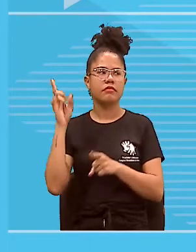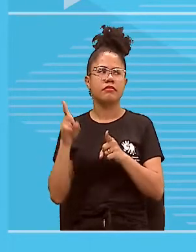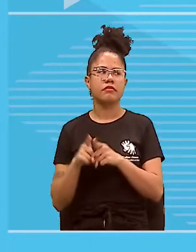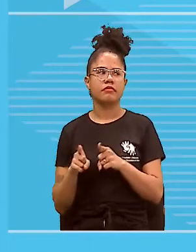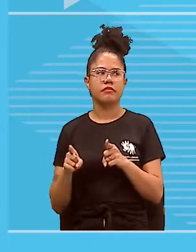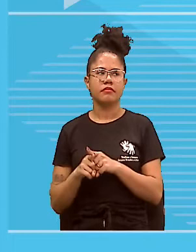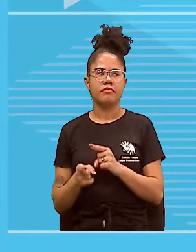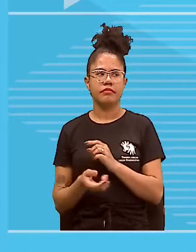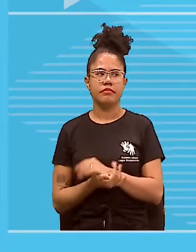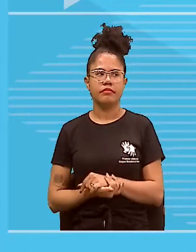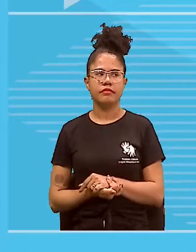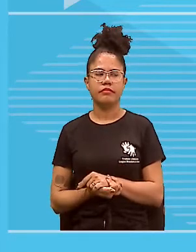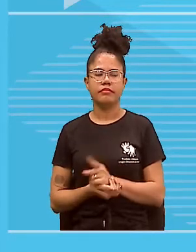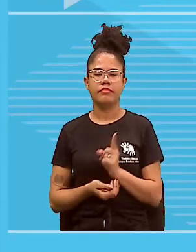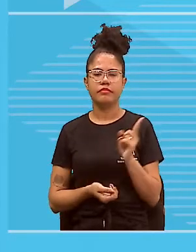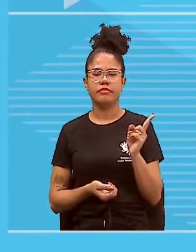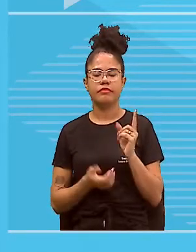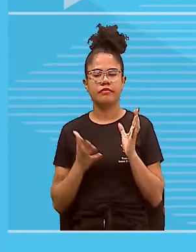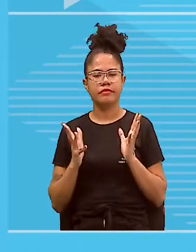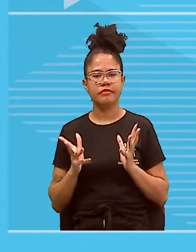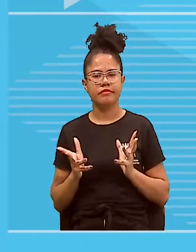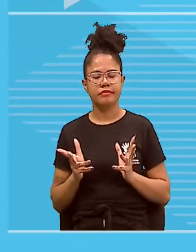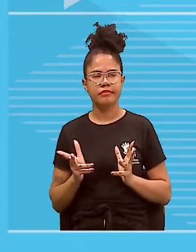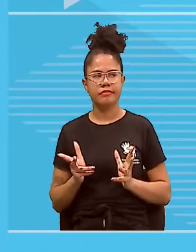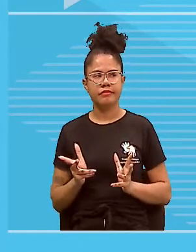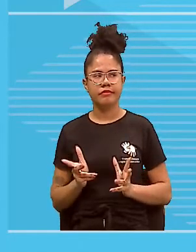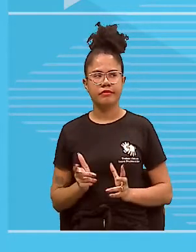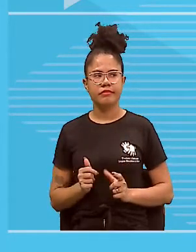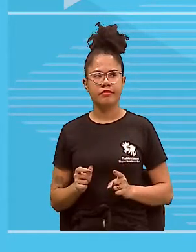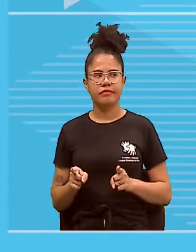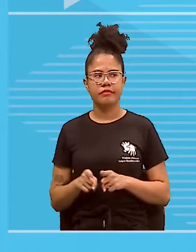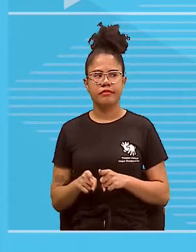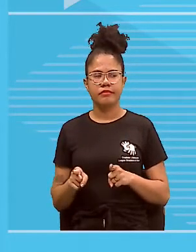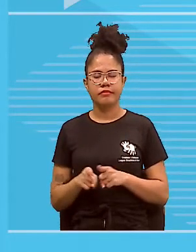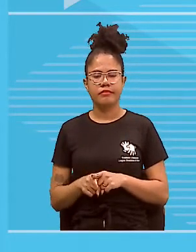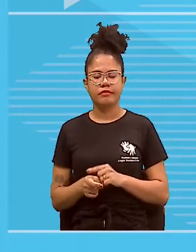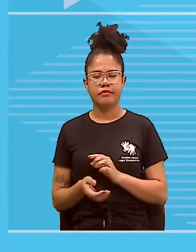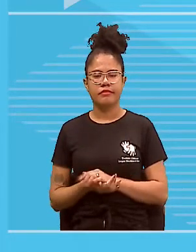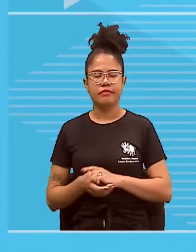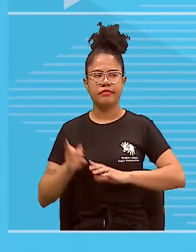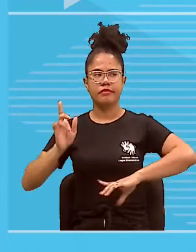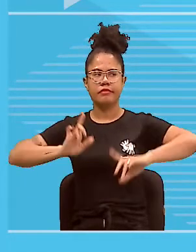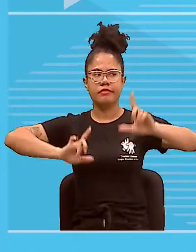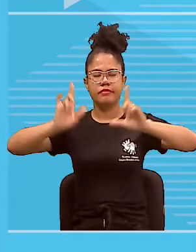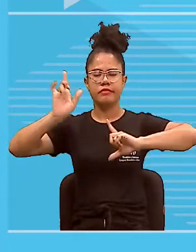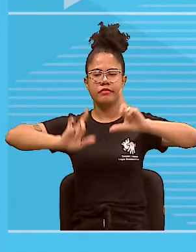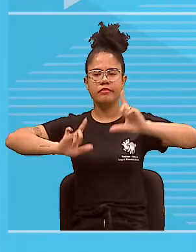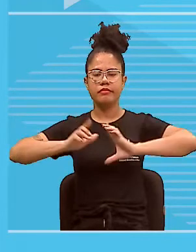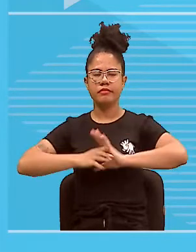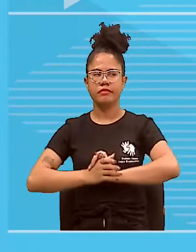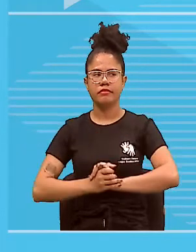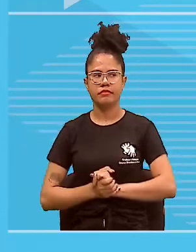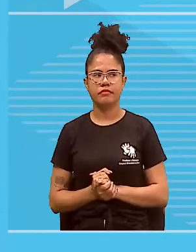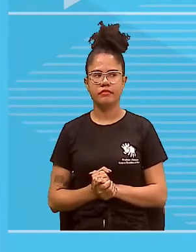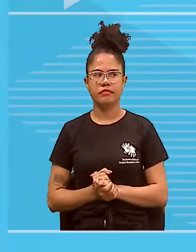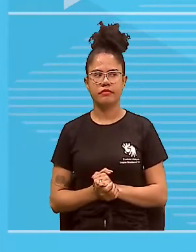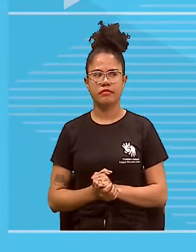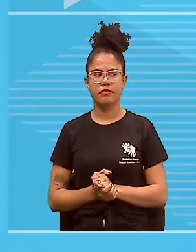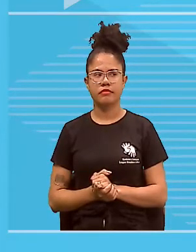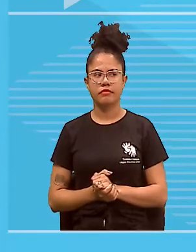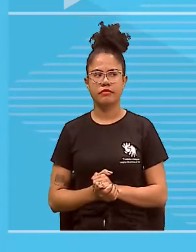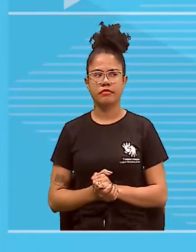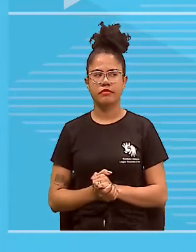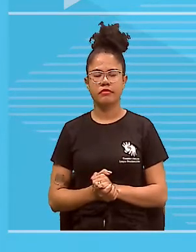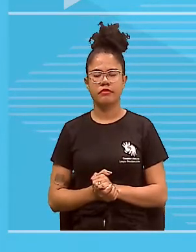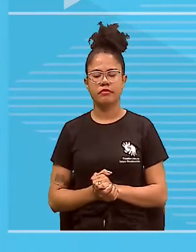aqui as ideias de higiene de limpeza pessoal até leve visão a TV Tupi tem